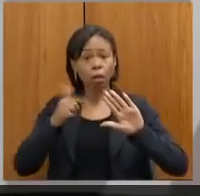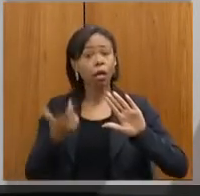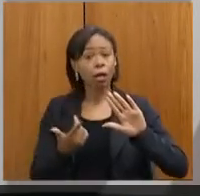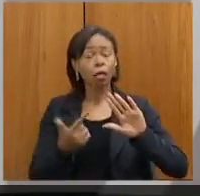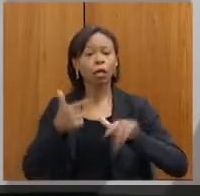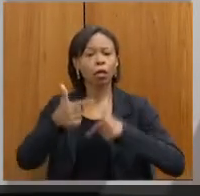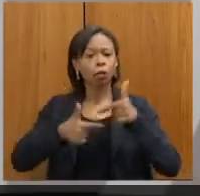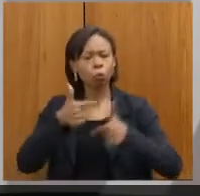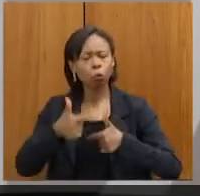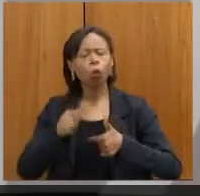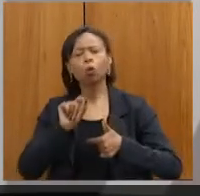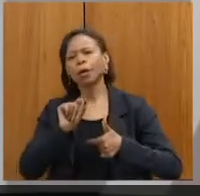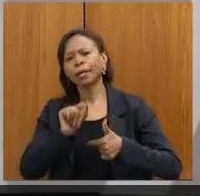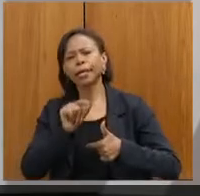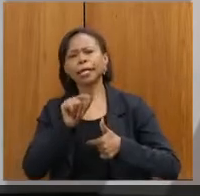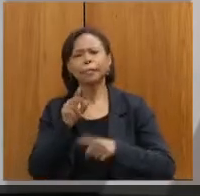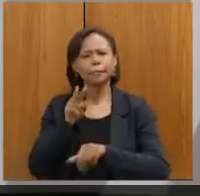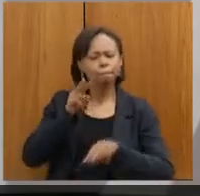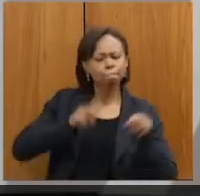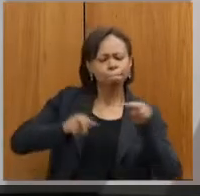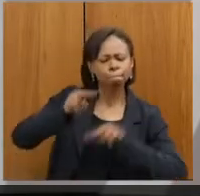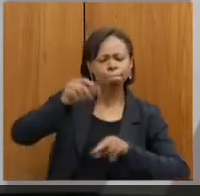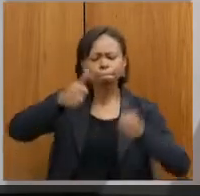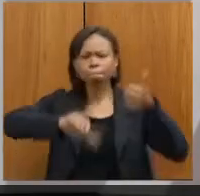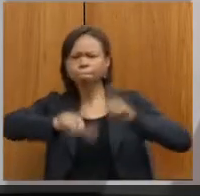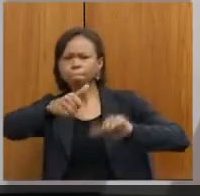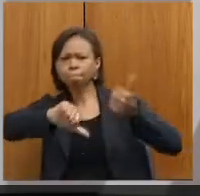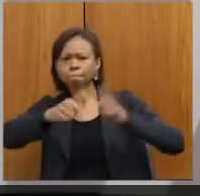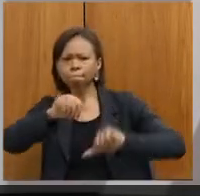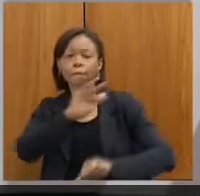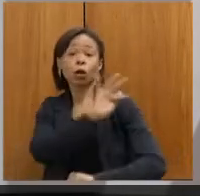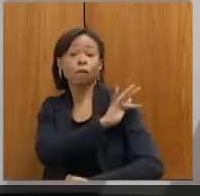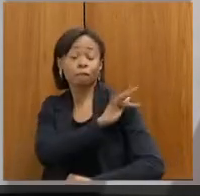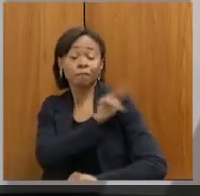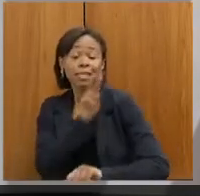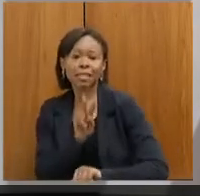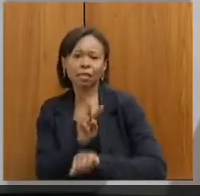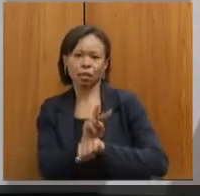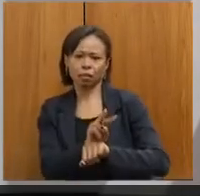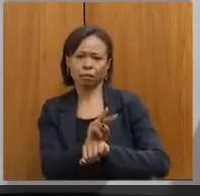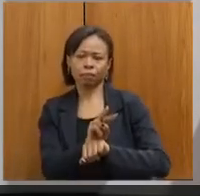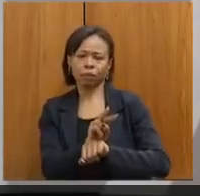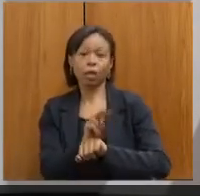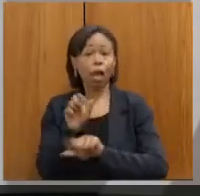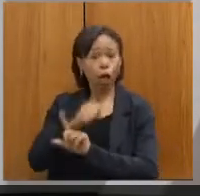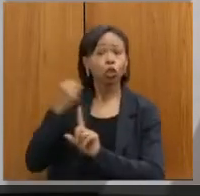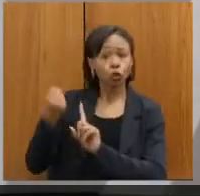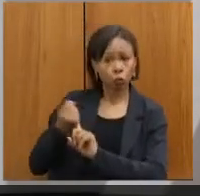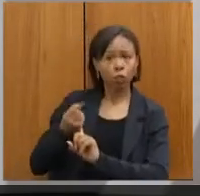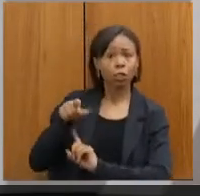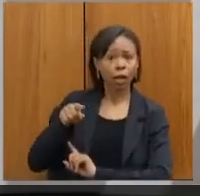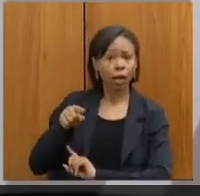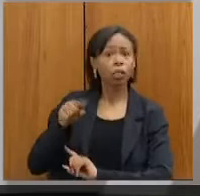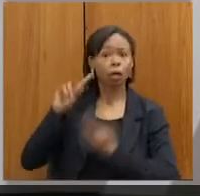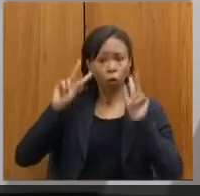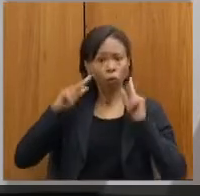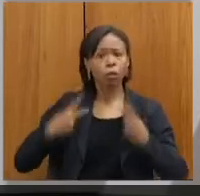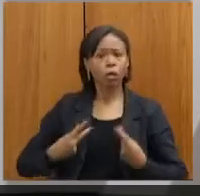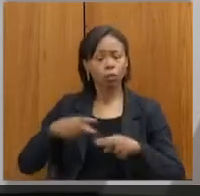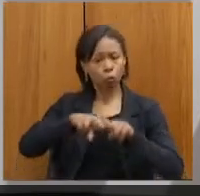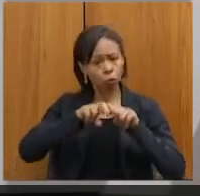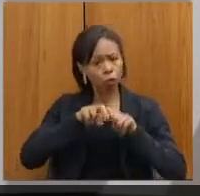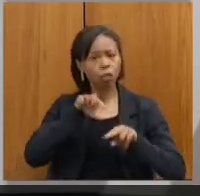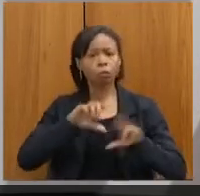de avaliação e fiscalização ela tem tido o reconhecimento da sociedade exatamente por esse